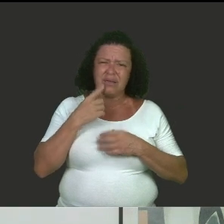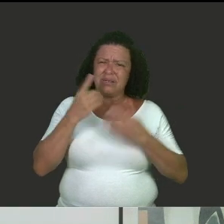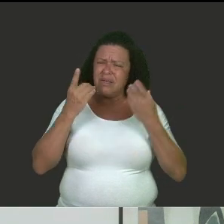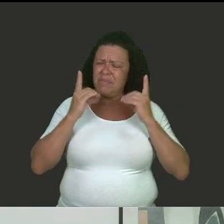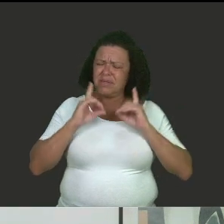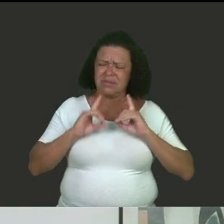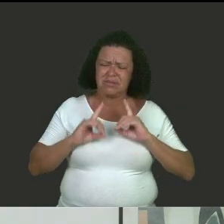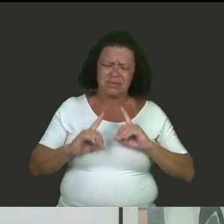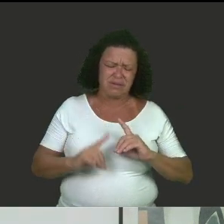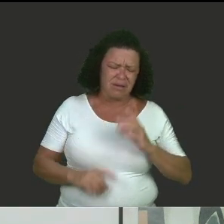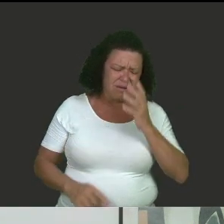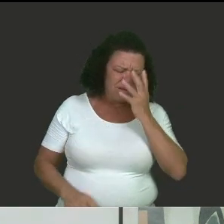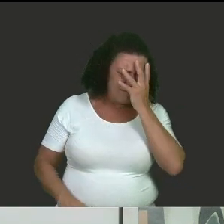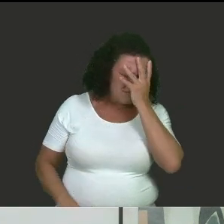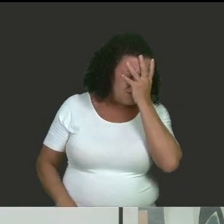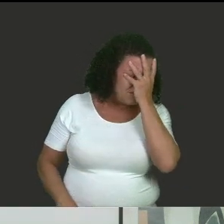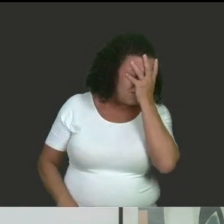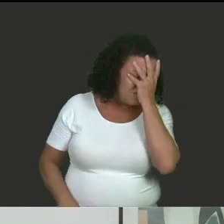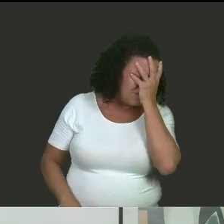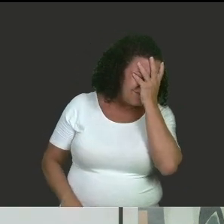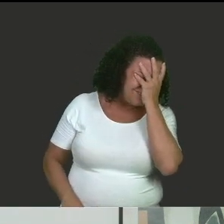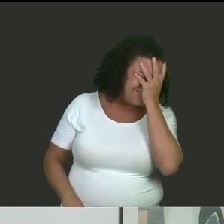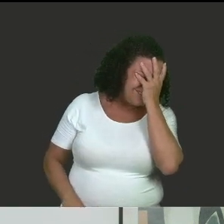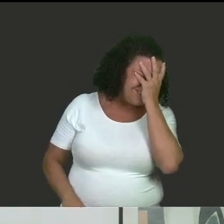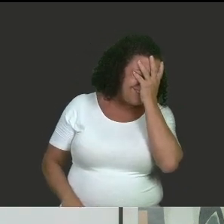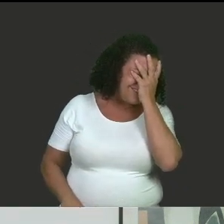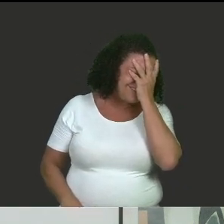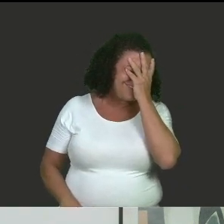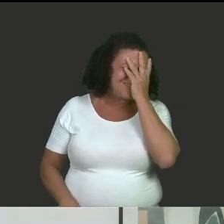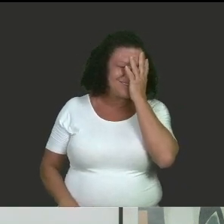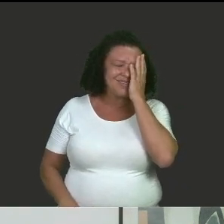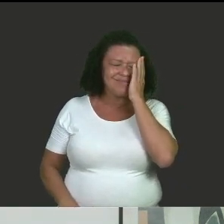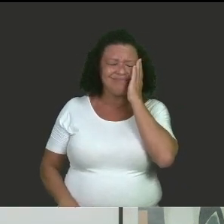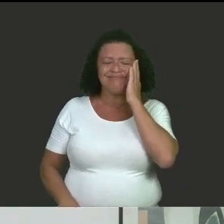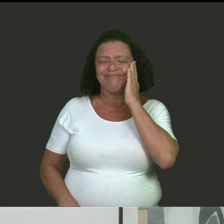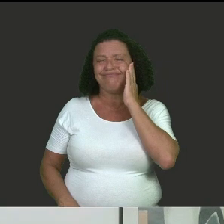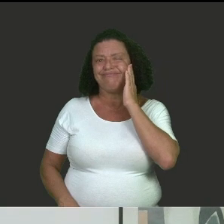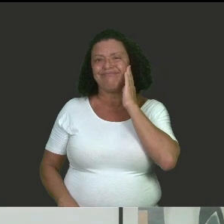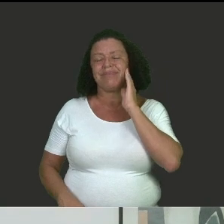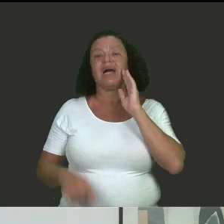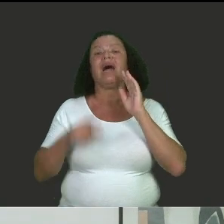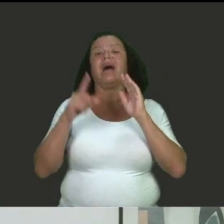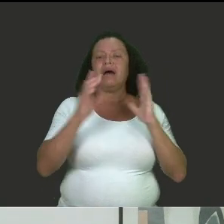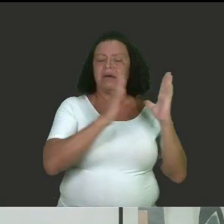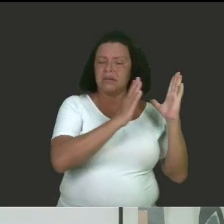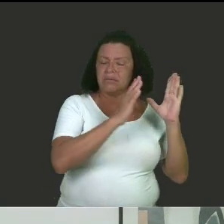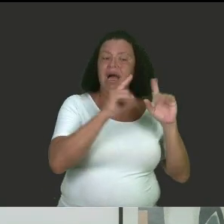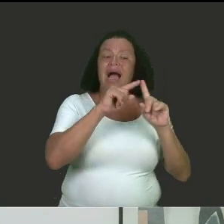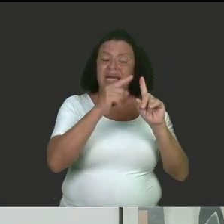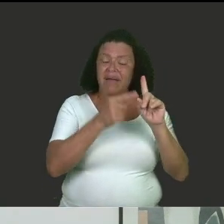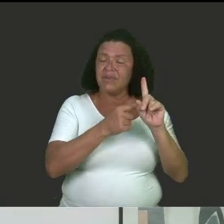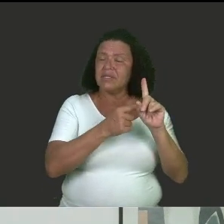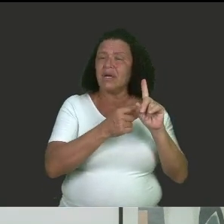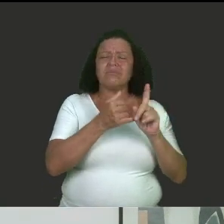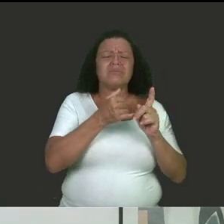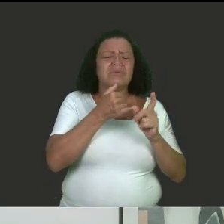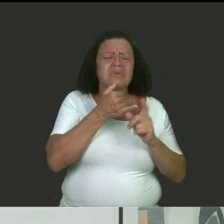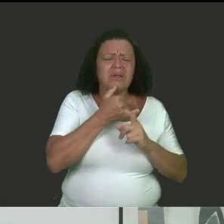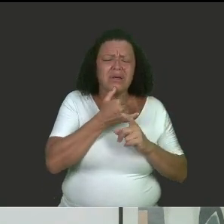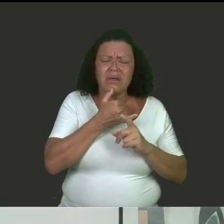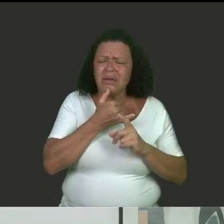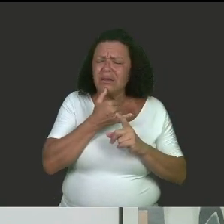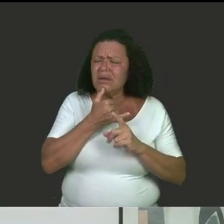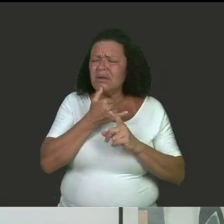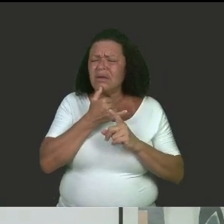gravíssima, ela ficou no fundo do poço. E ela passou uma gravidez muito triste, foi uma gestação de luto,